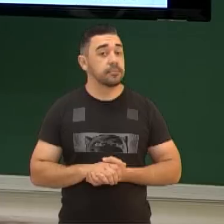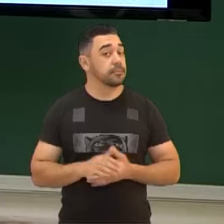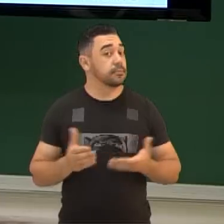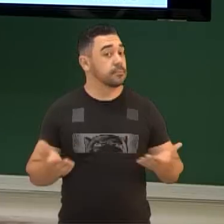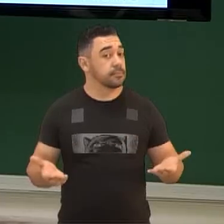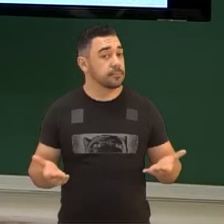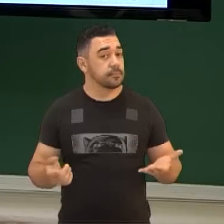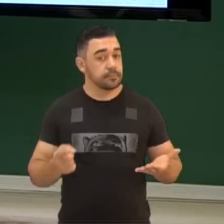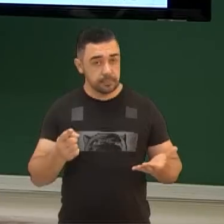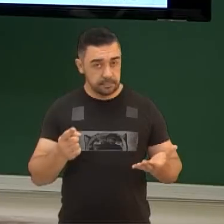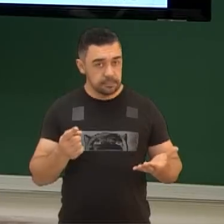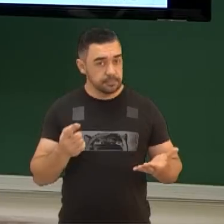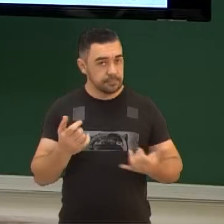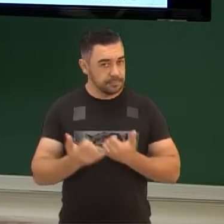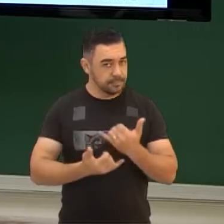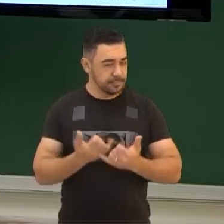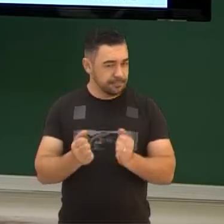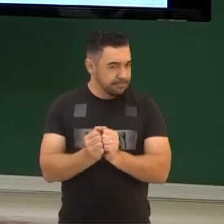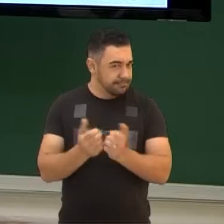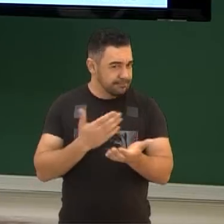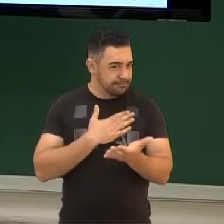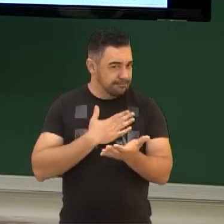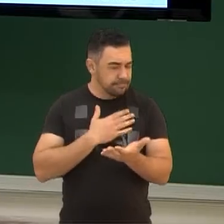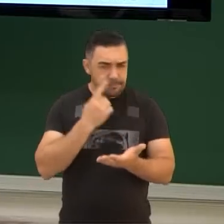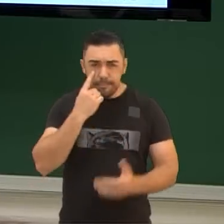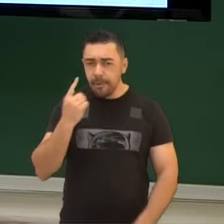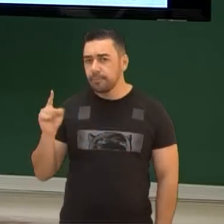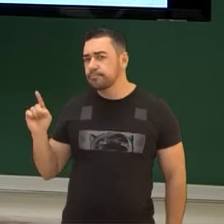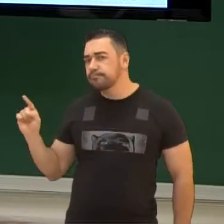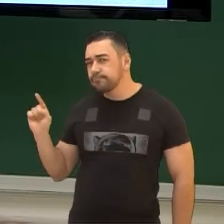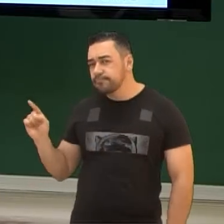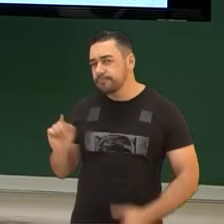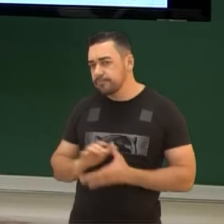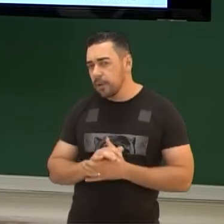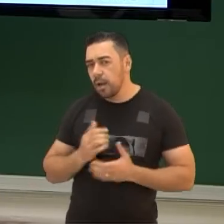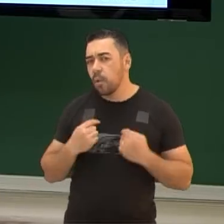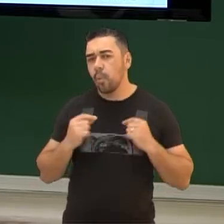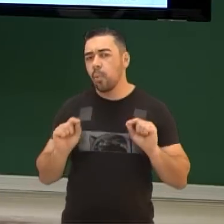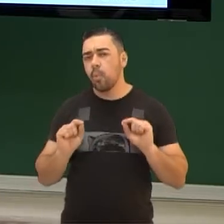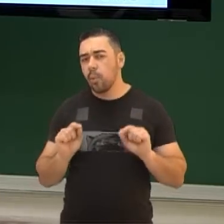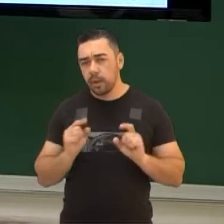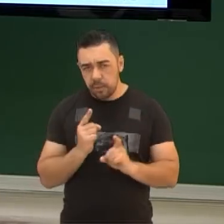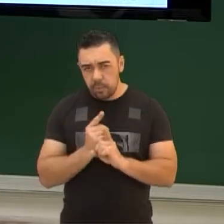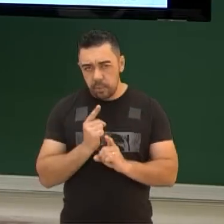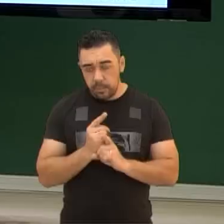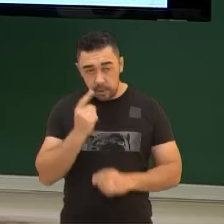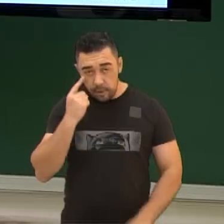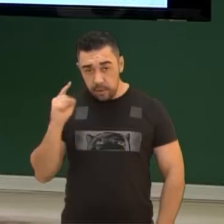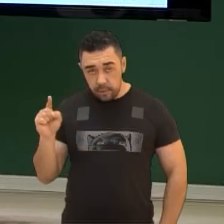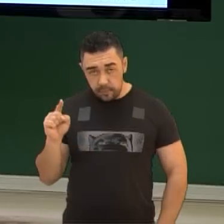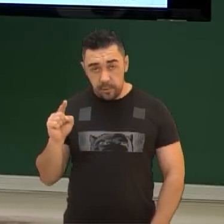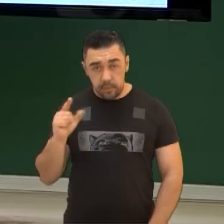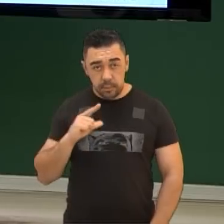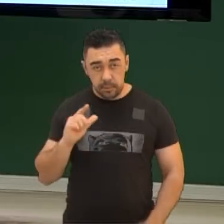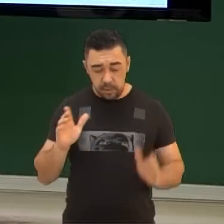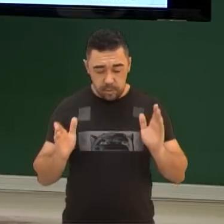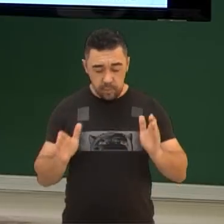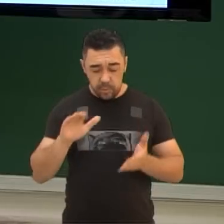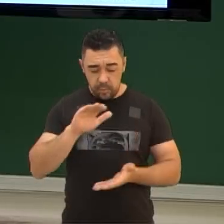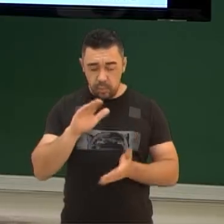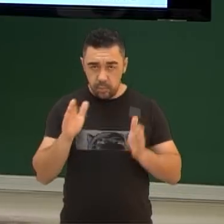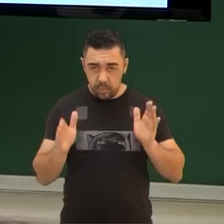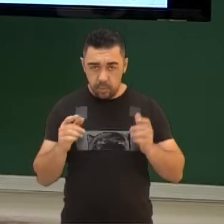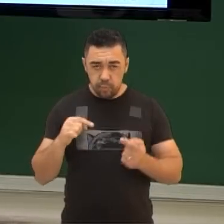E aí, galerinha, vamos jogar isso aqui com a professora? Então, olha só, o que eu tenho que descobrir aqui? Tá vendo esse cubo que está aqui girando, que tem